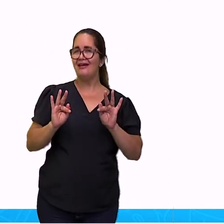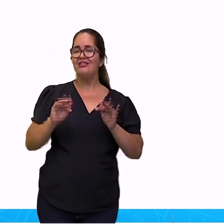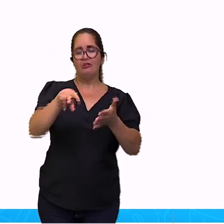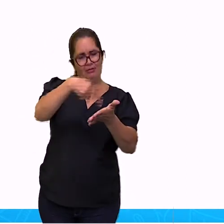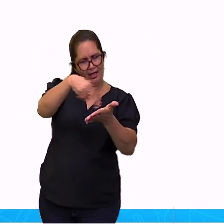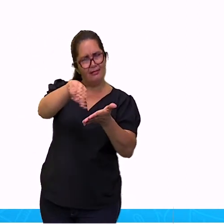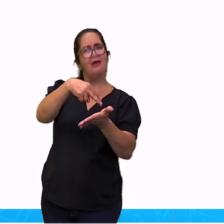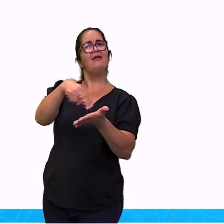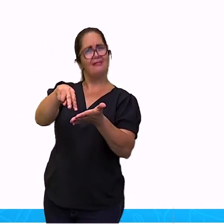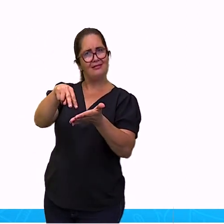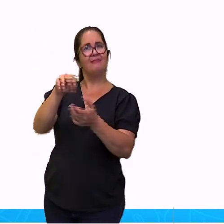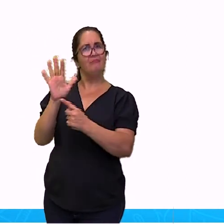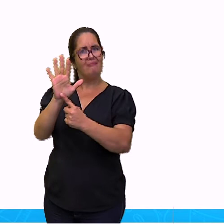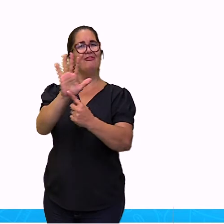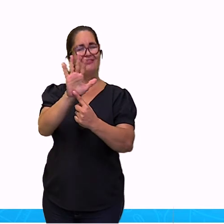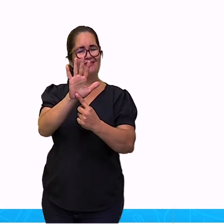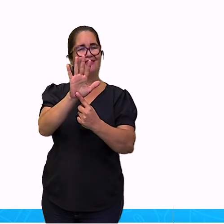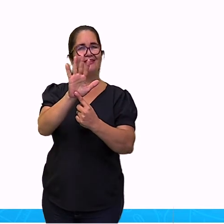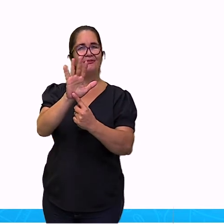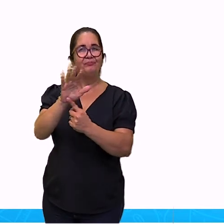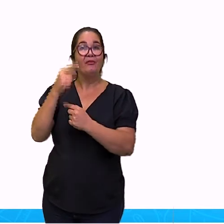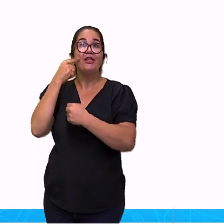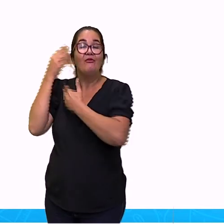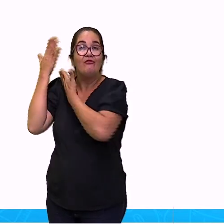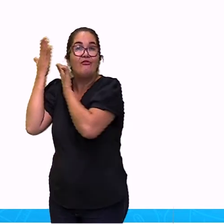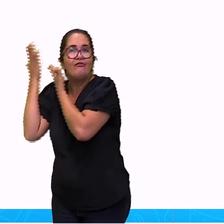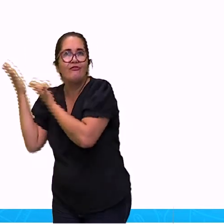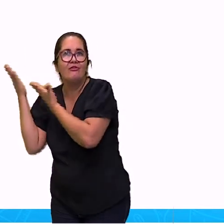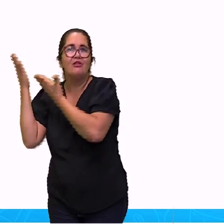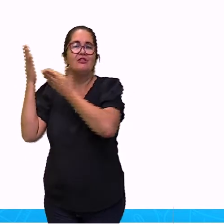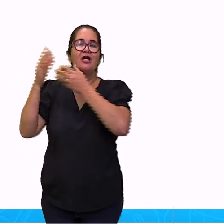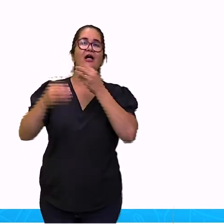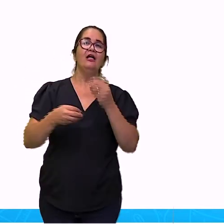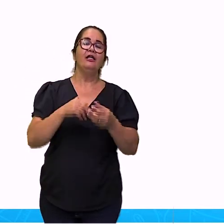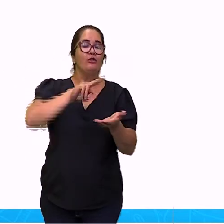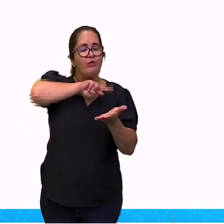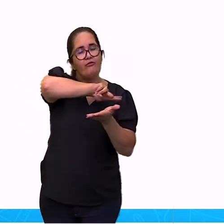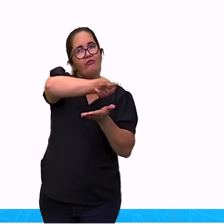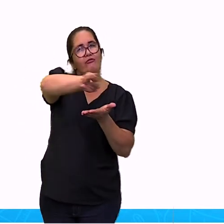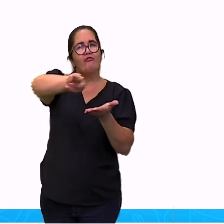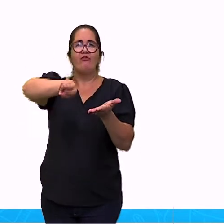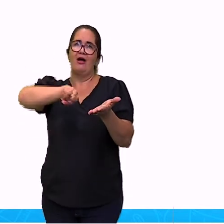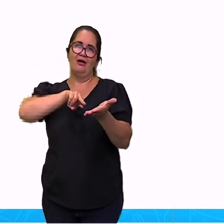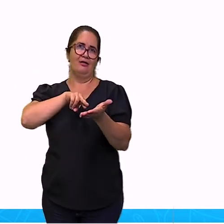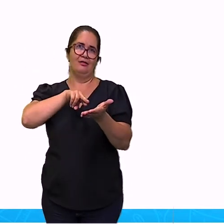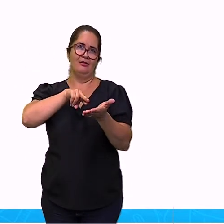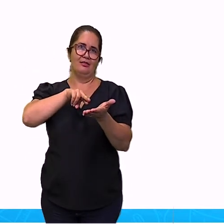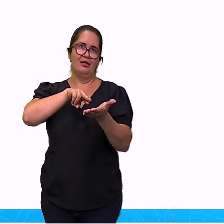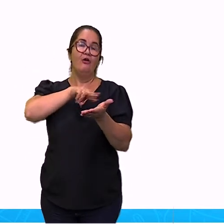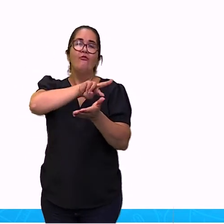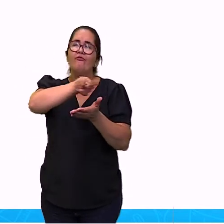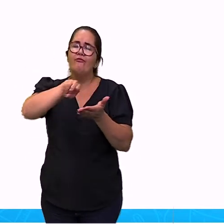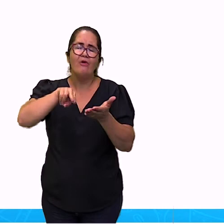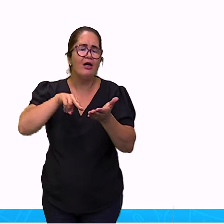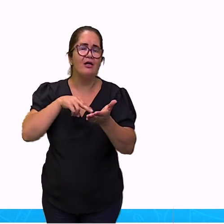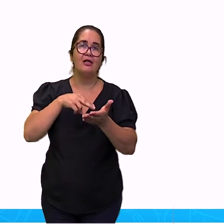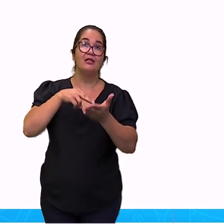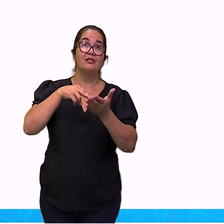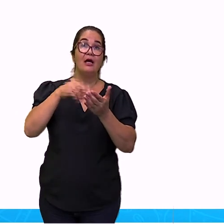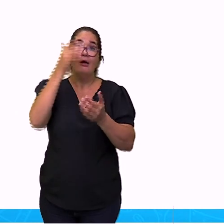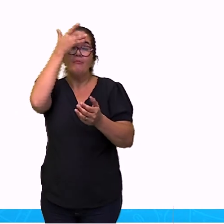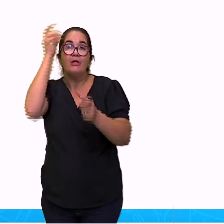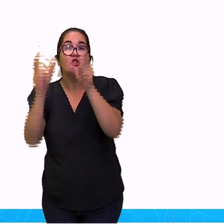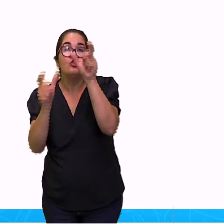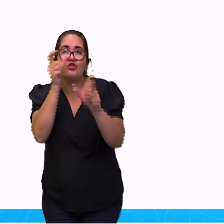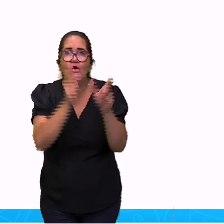corporais, combinando os elementos plásticos, os grandes gestos ou posturas corporais, em composição coerente